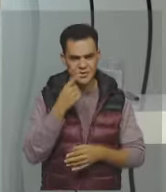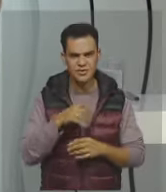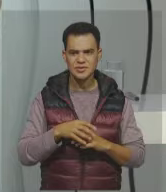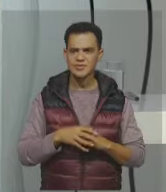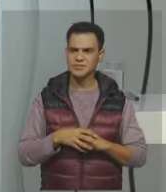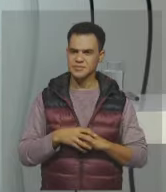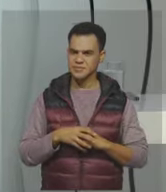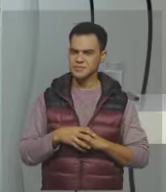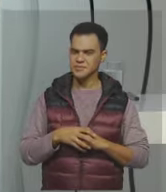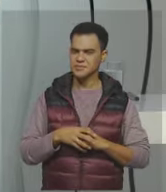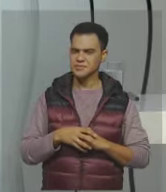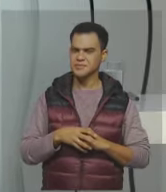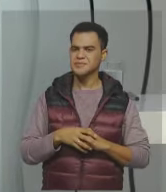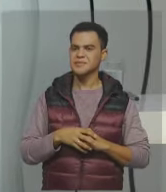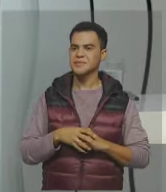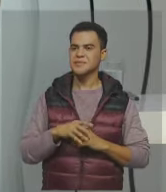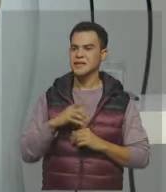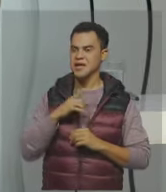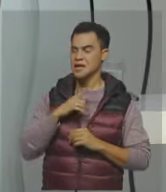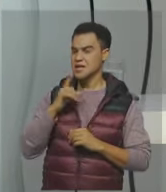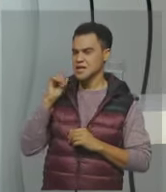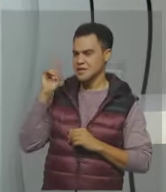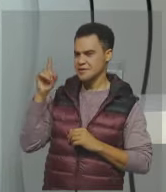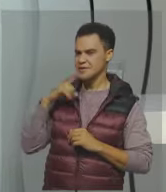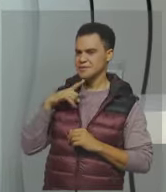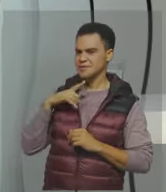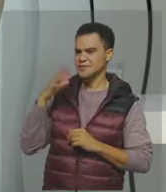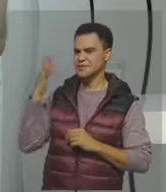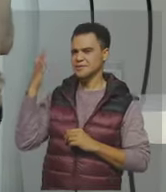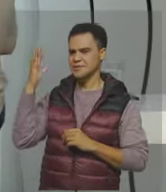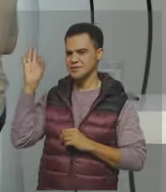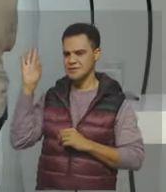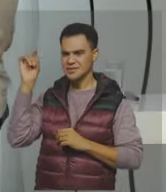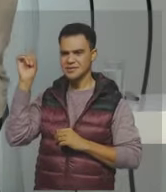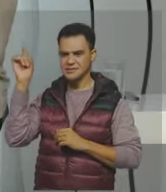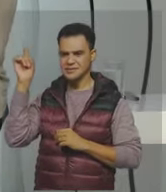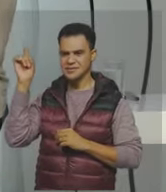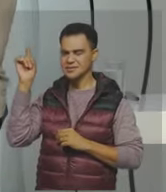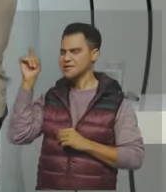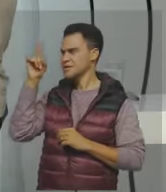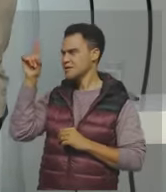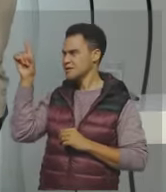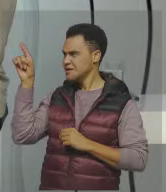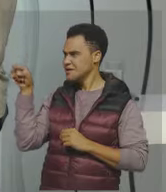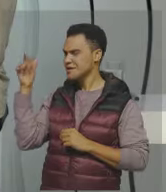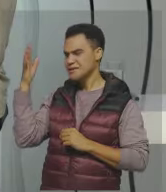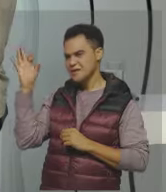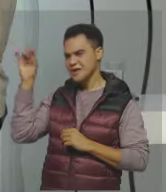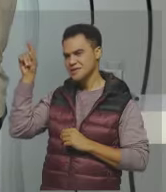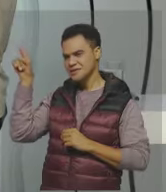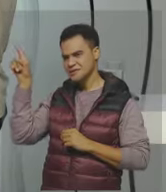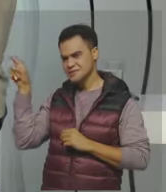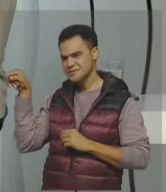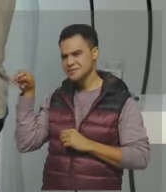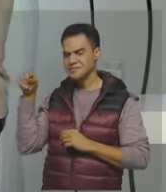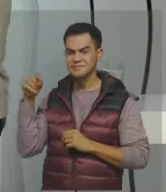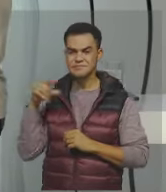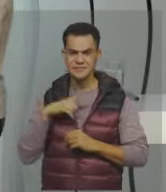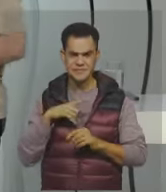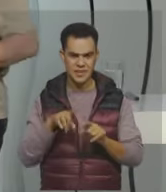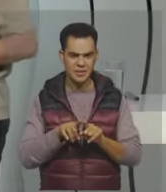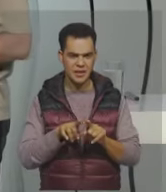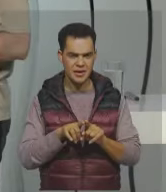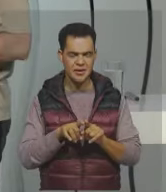no meu circuito original, eu tenho 10 ohms aqui e tenho 10 ohms aqui também, não é?